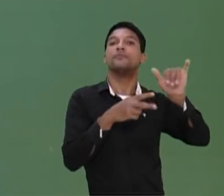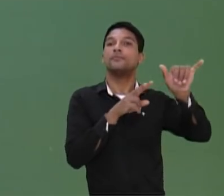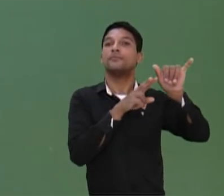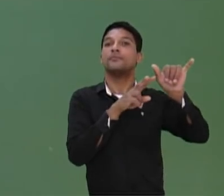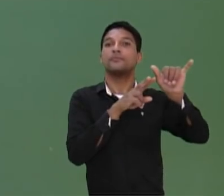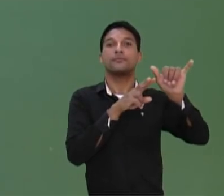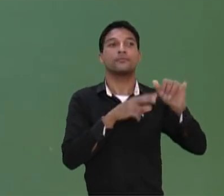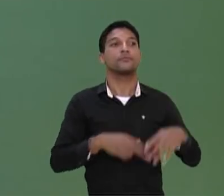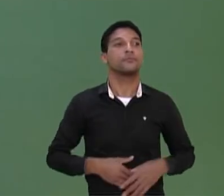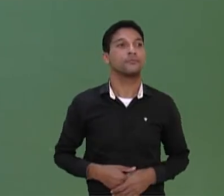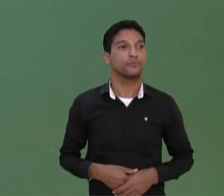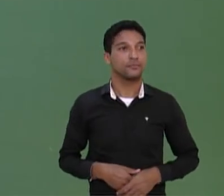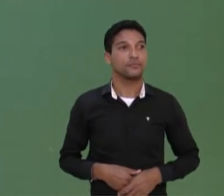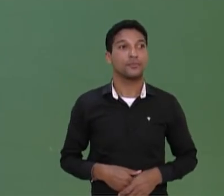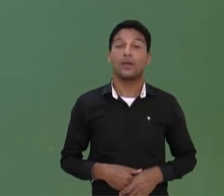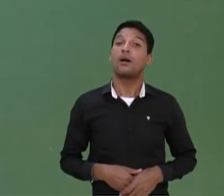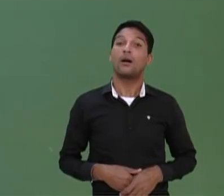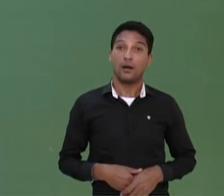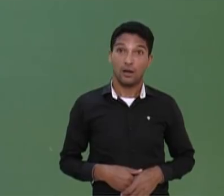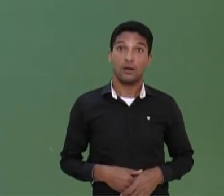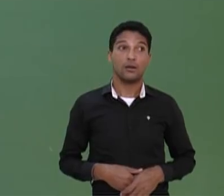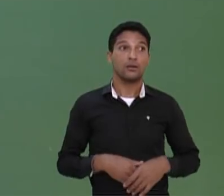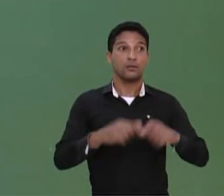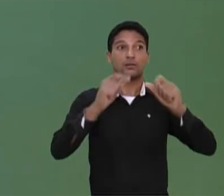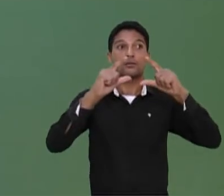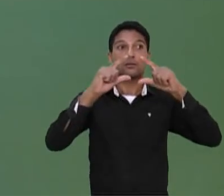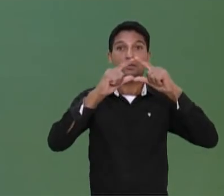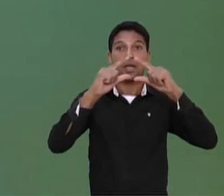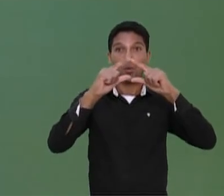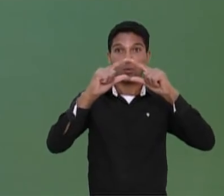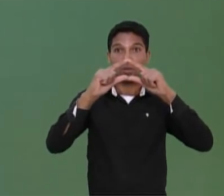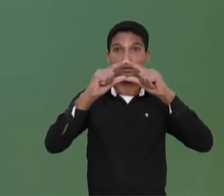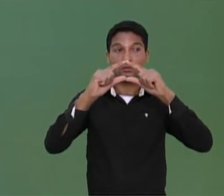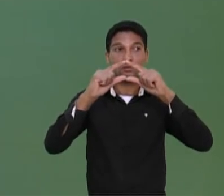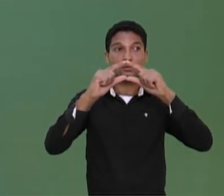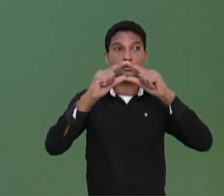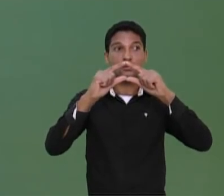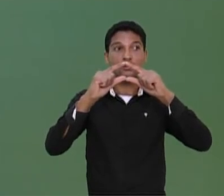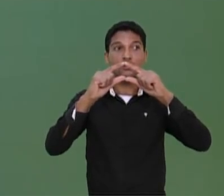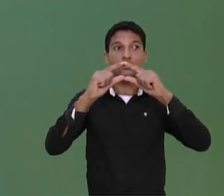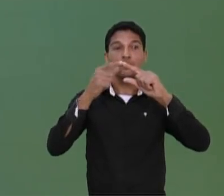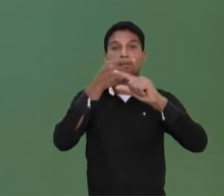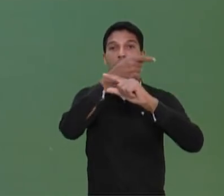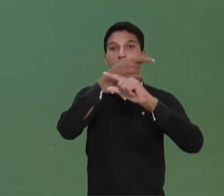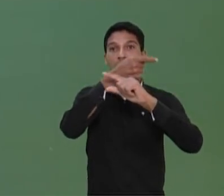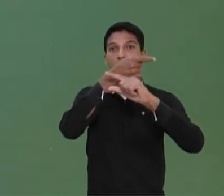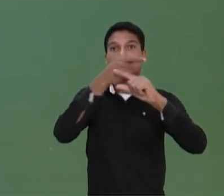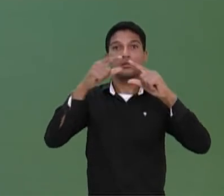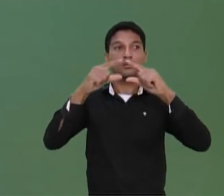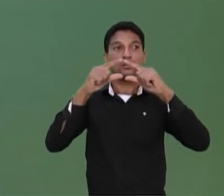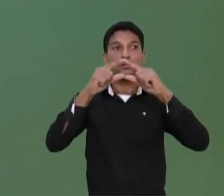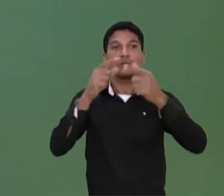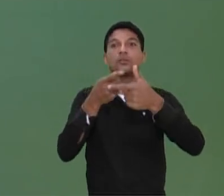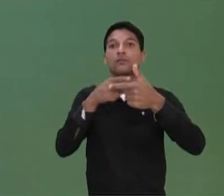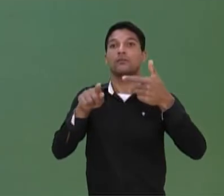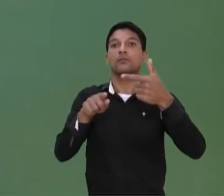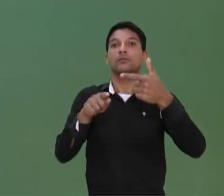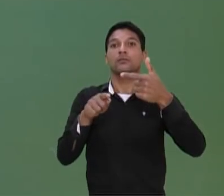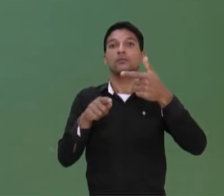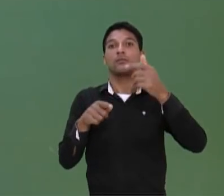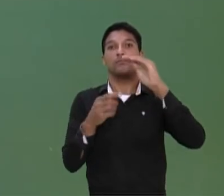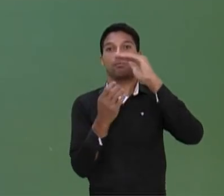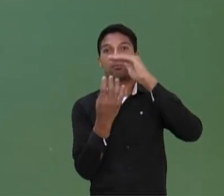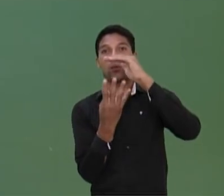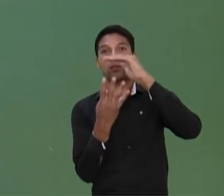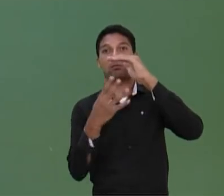igual a menos o delta dividido por 4a.